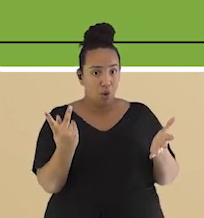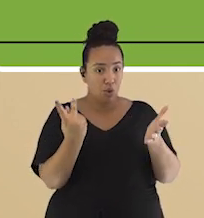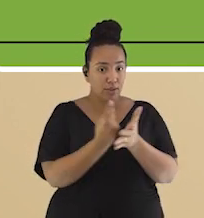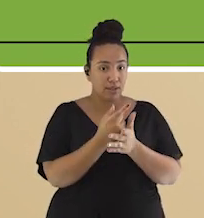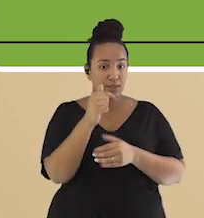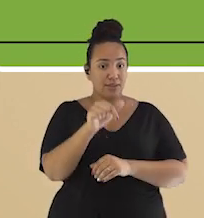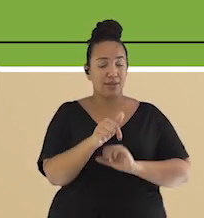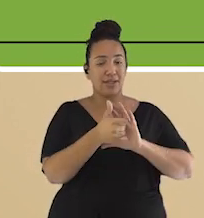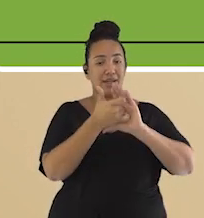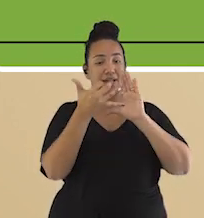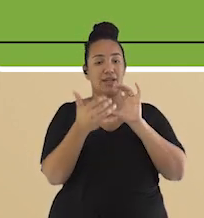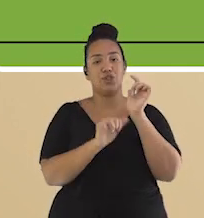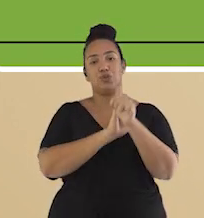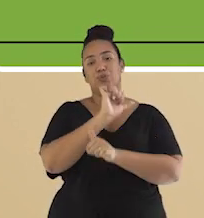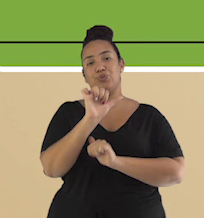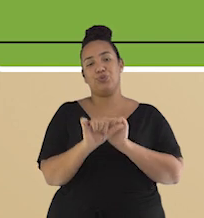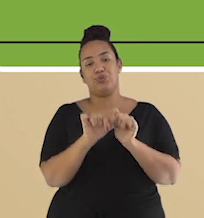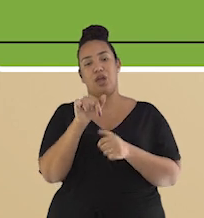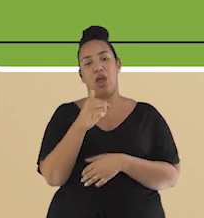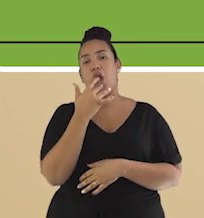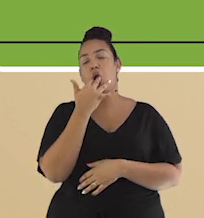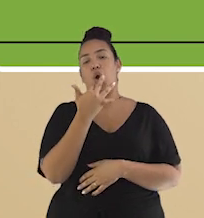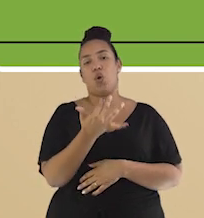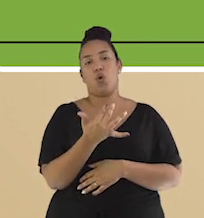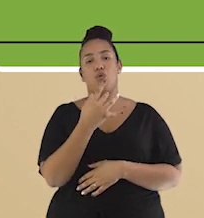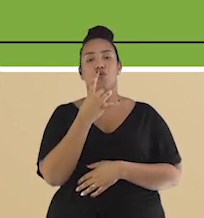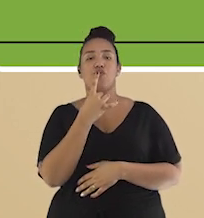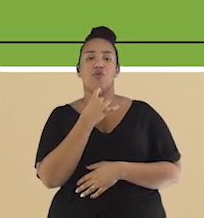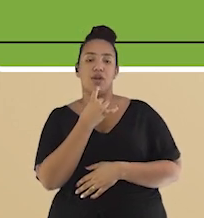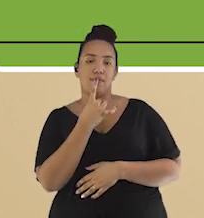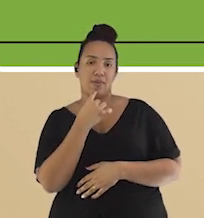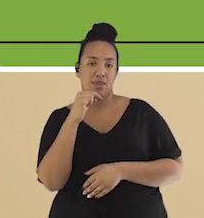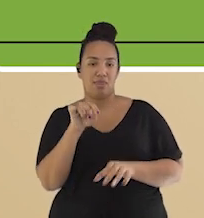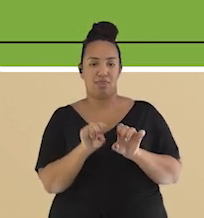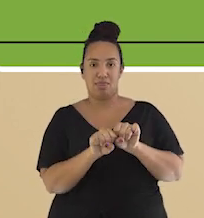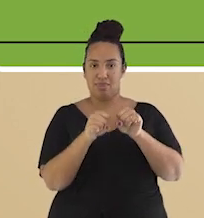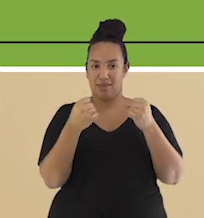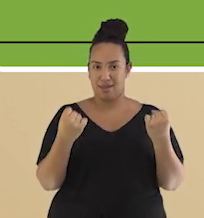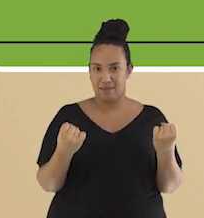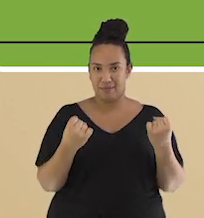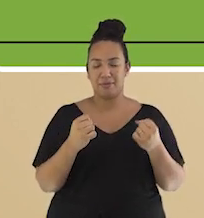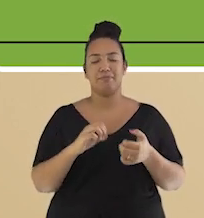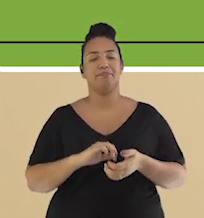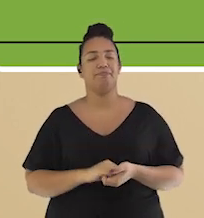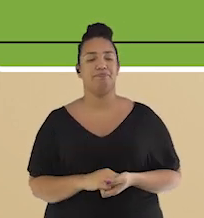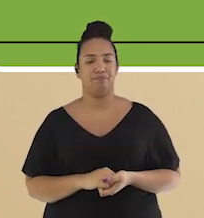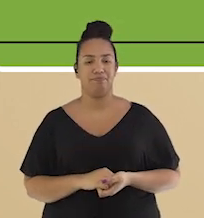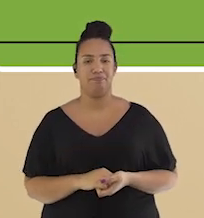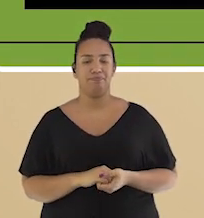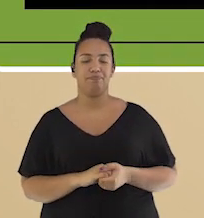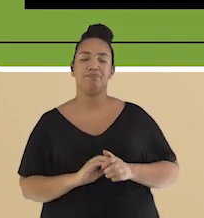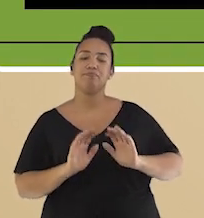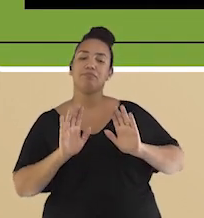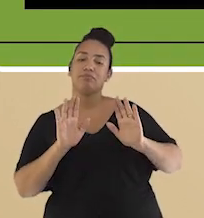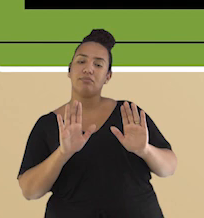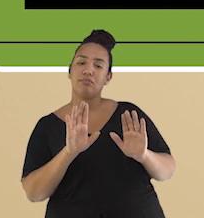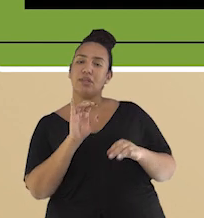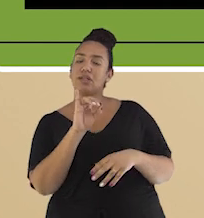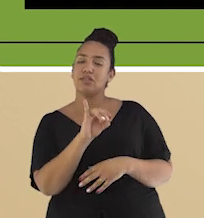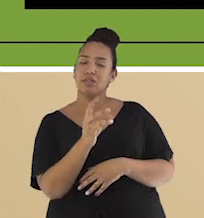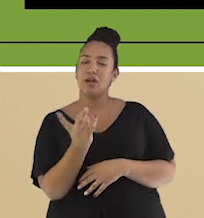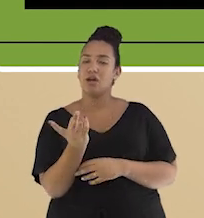gera um material avermelhado e quebradiço, que é chamado de ferrugem. Mas, se ambas